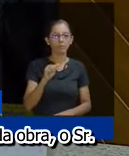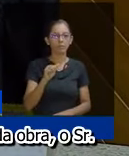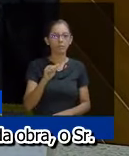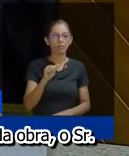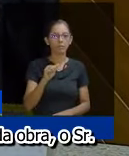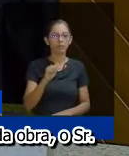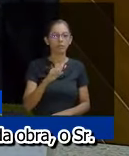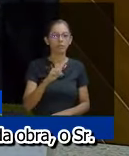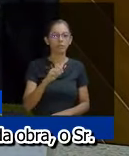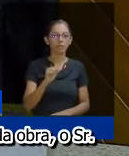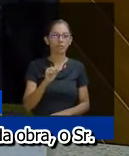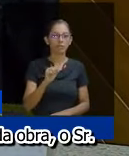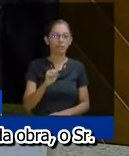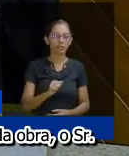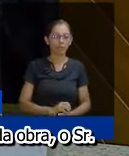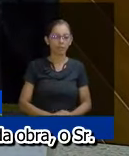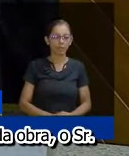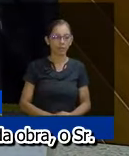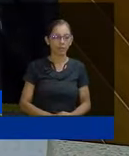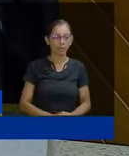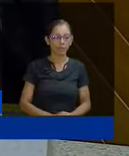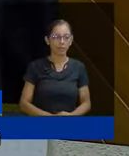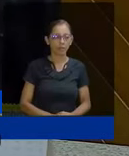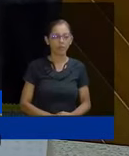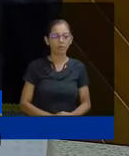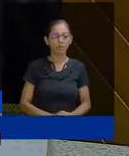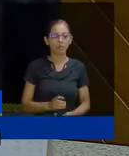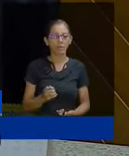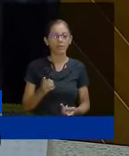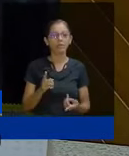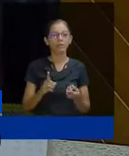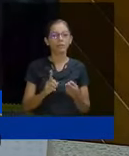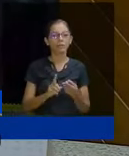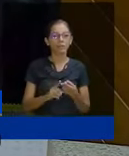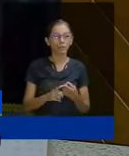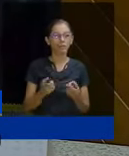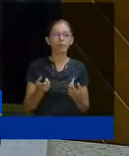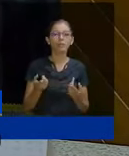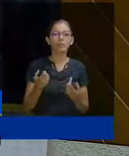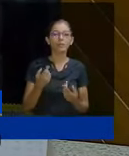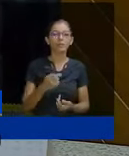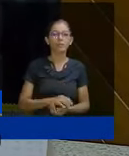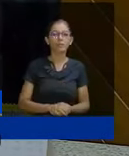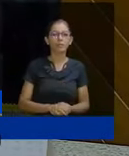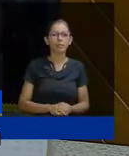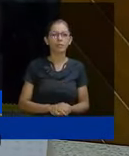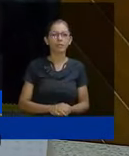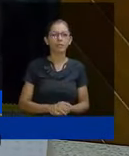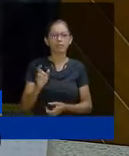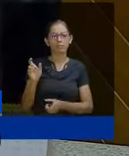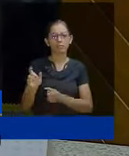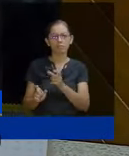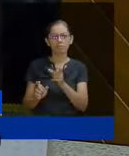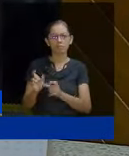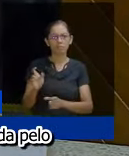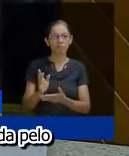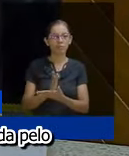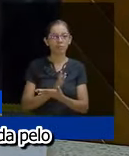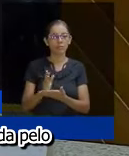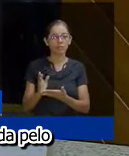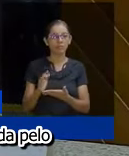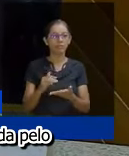quando também estiveram presentes o engenheiro fiscal da obra, o senhor Orzanelli Neri Magno e Silva, da Secretaria